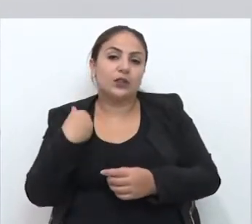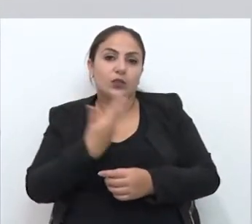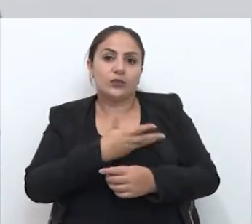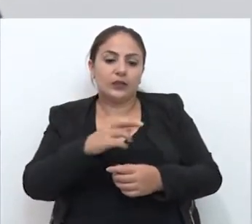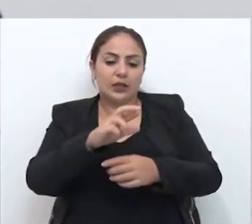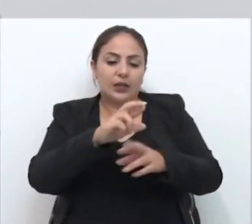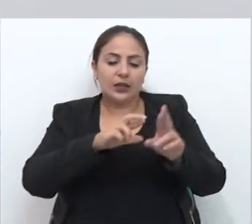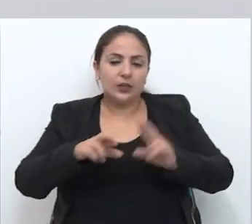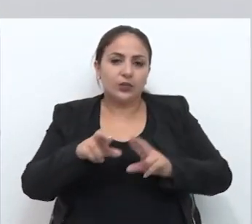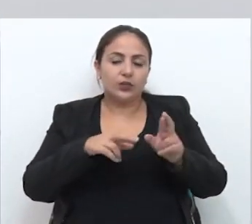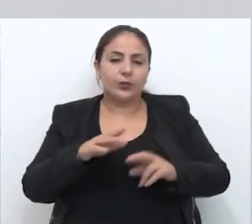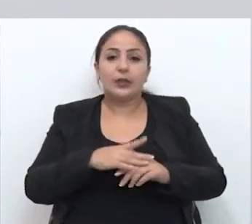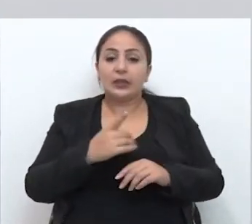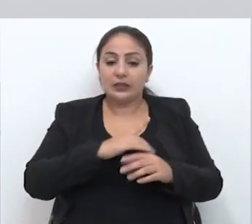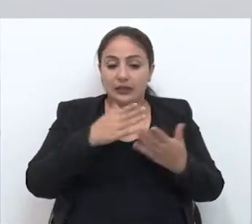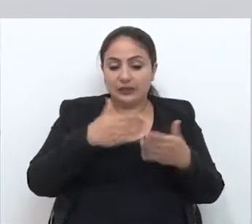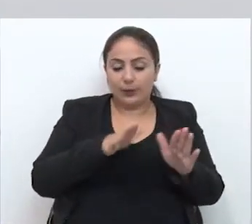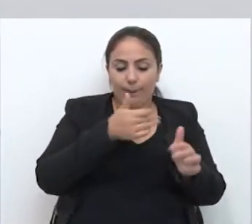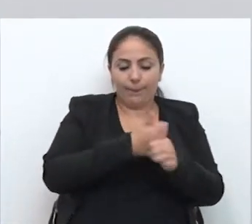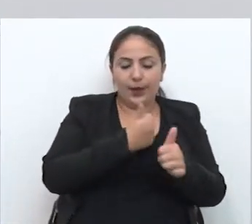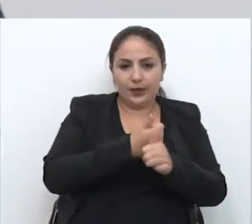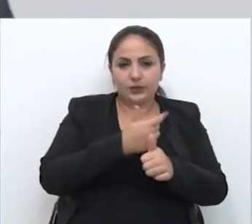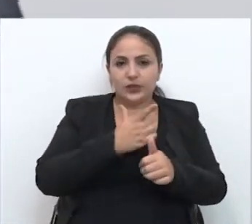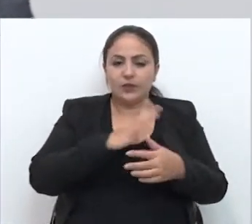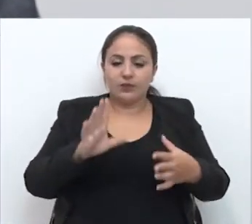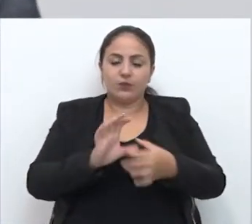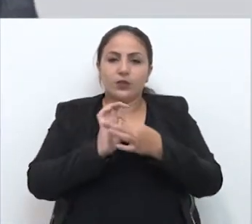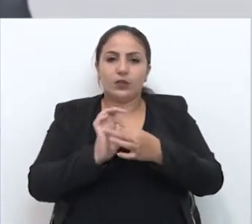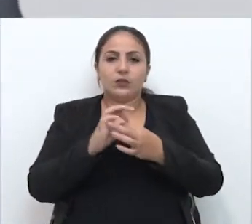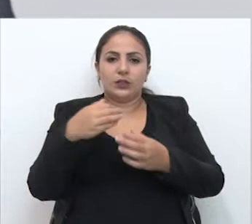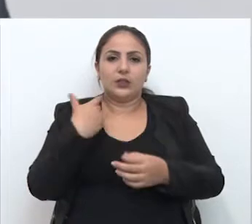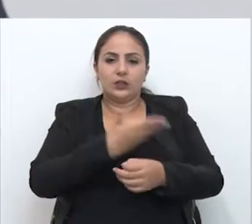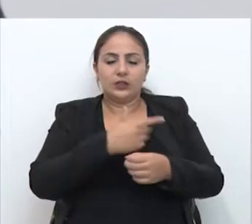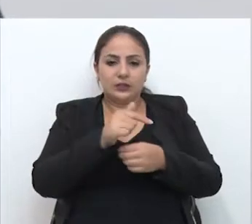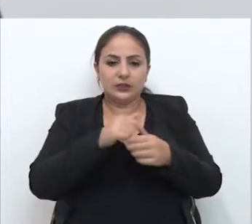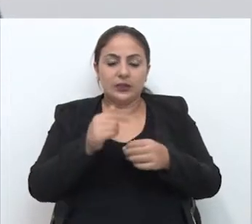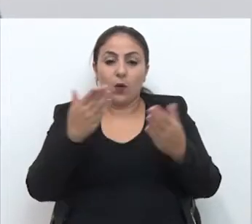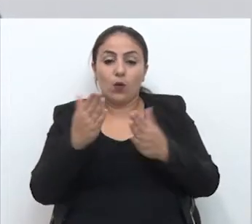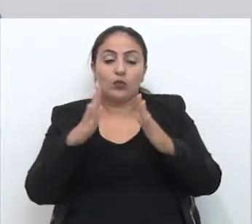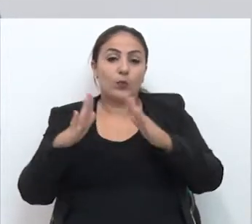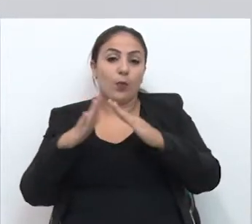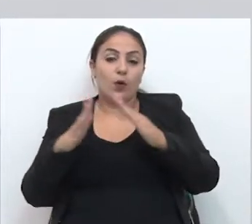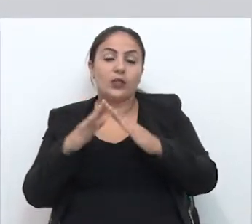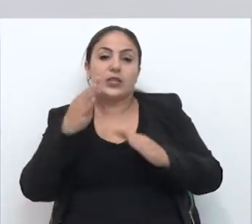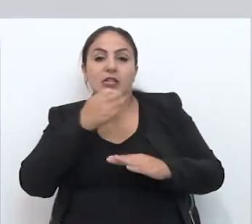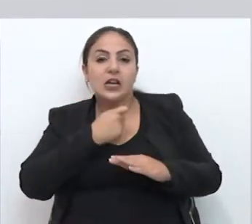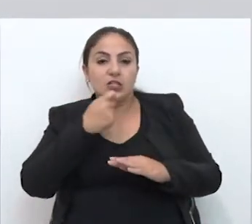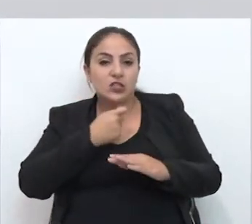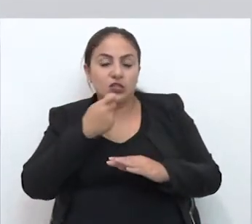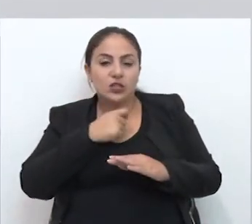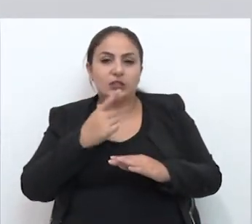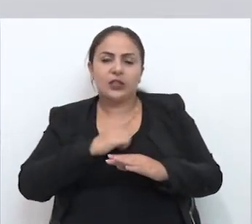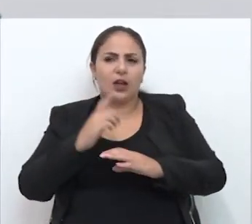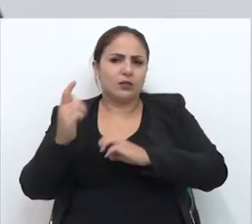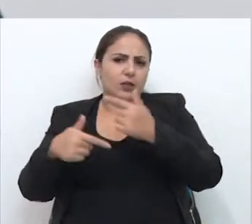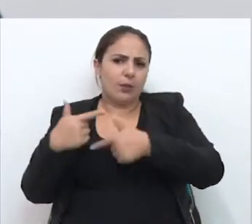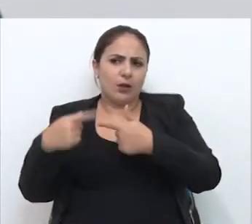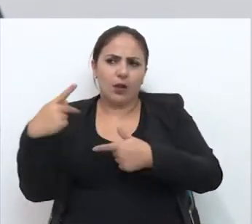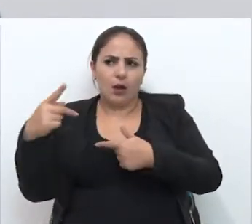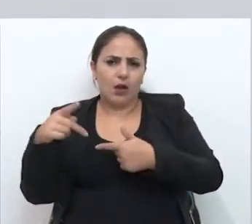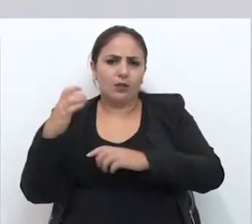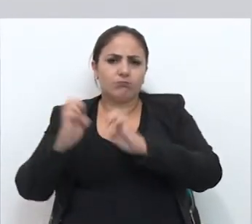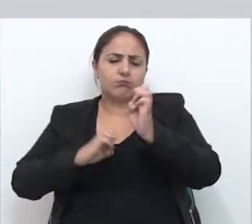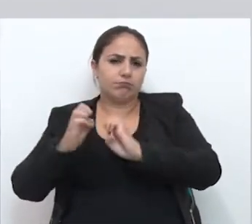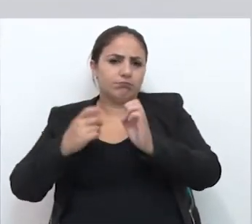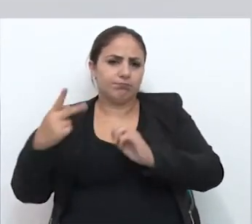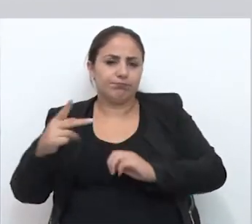Ouro, tem vínculos com a nossa comunidade regional. Hoje reside em Caxias, tem seu trabalho lá, seus empreendimentos lá, mas